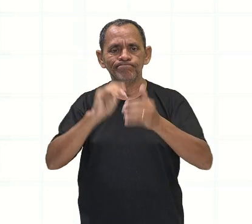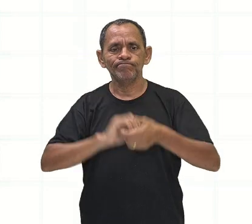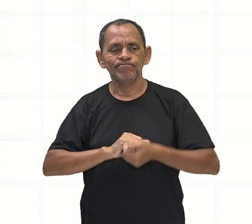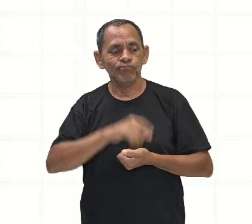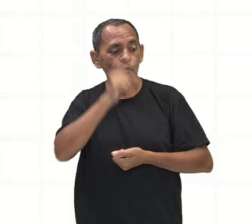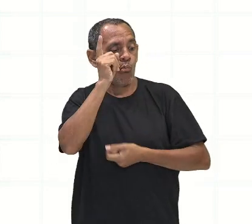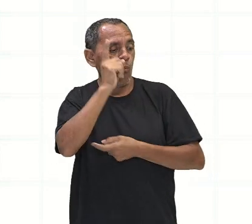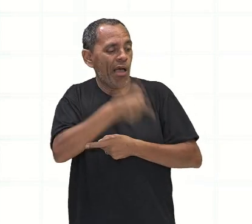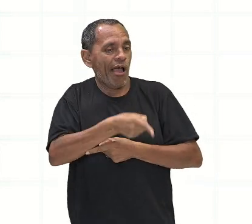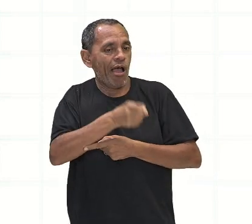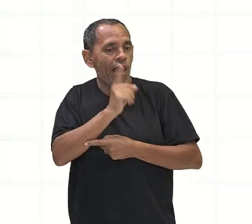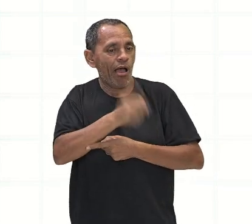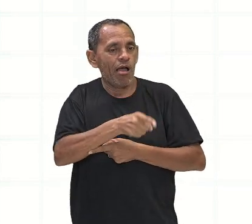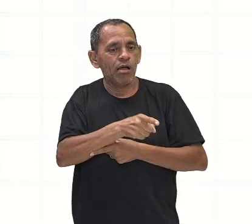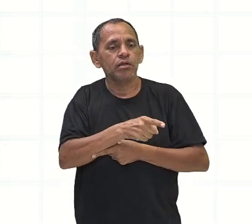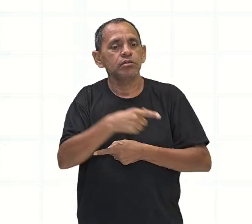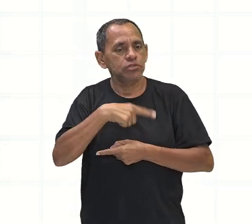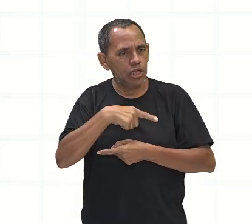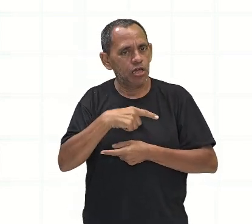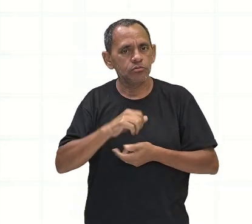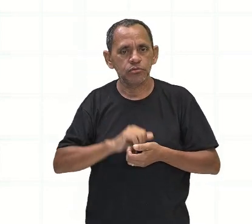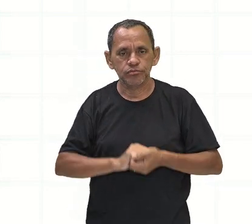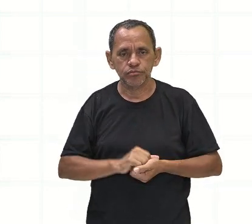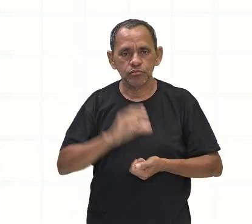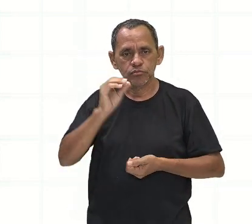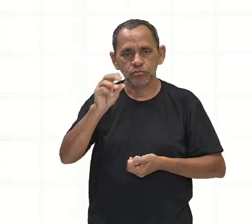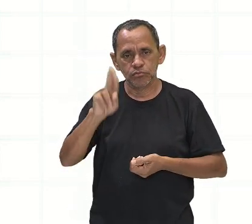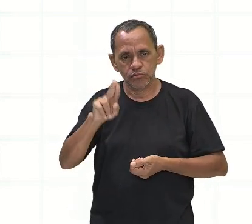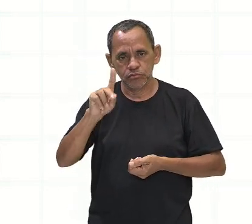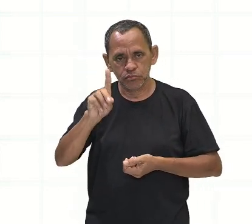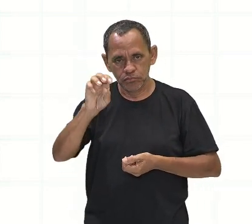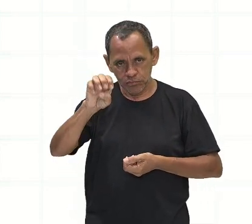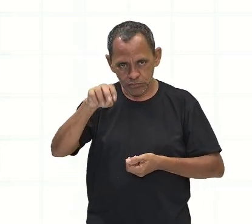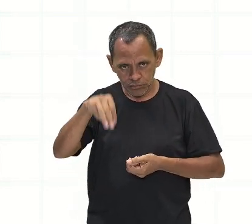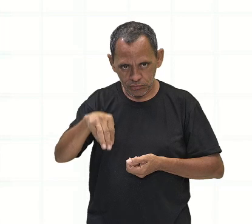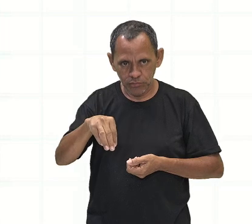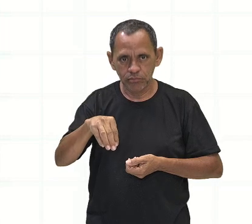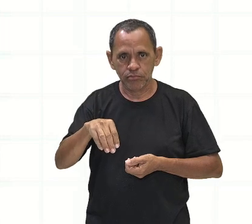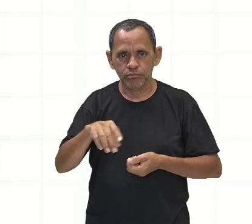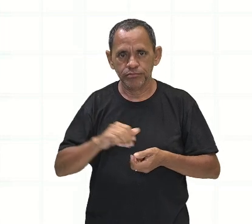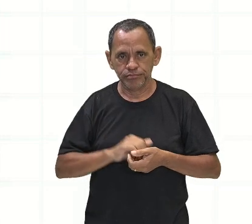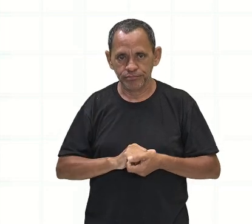aqui, então, uma ordem, certo? Nós temos uma ordem.